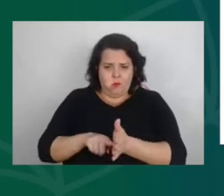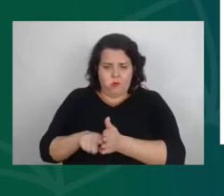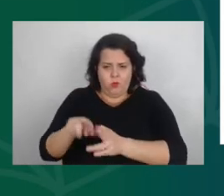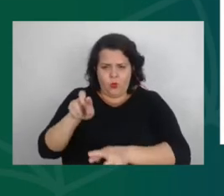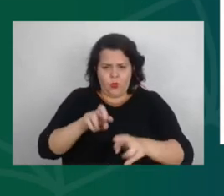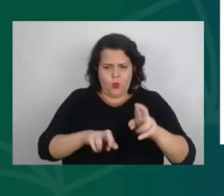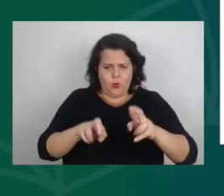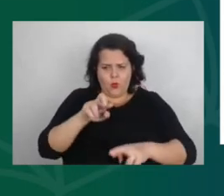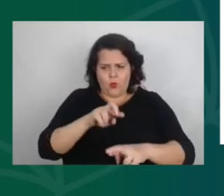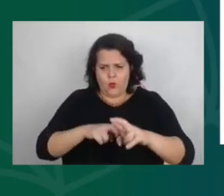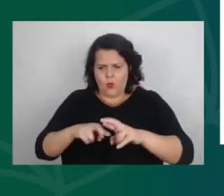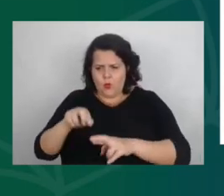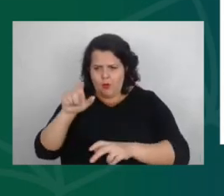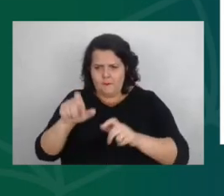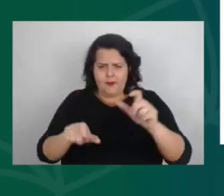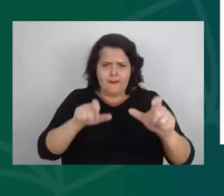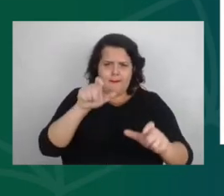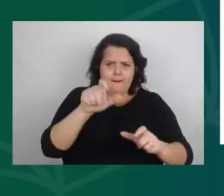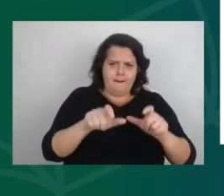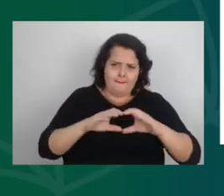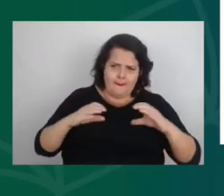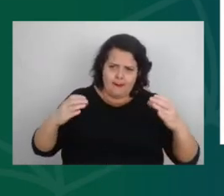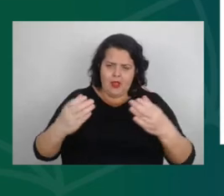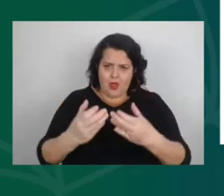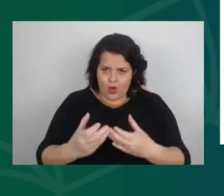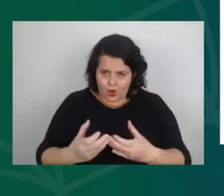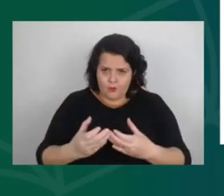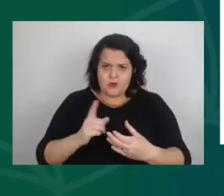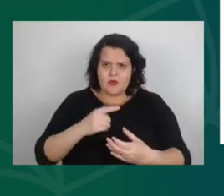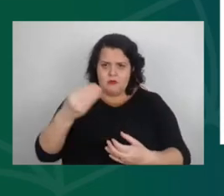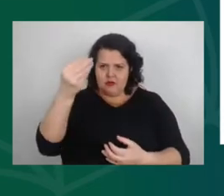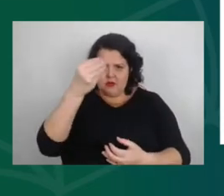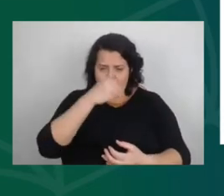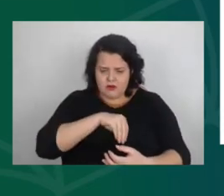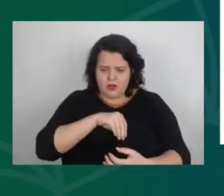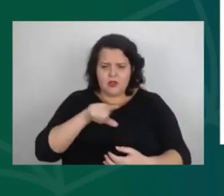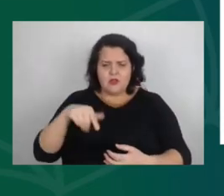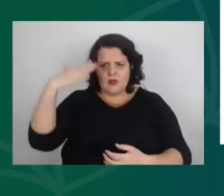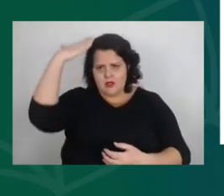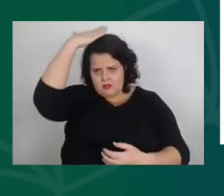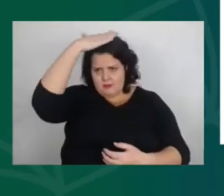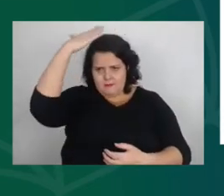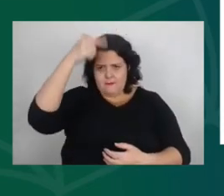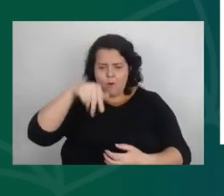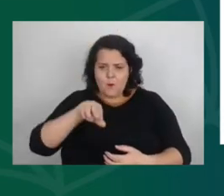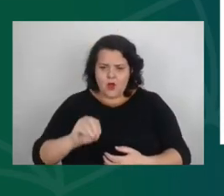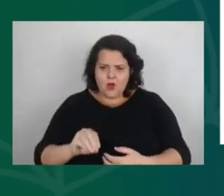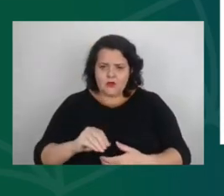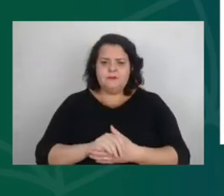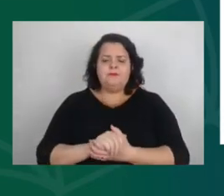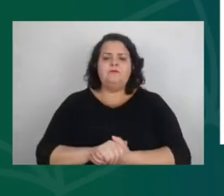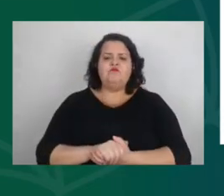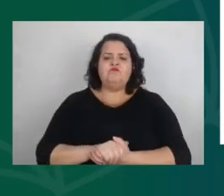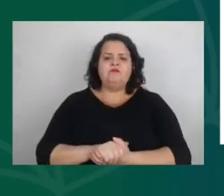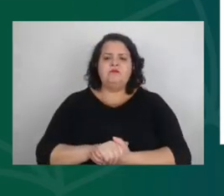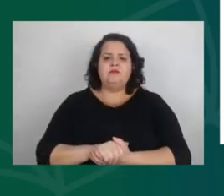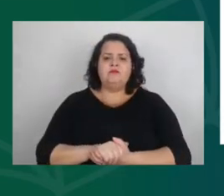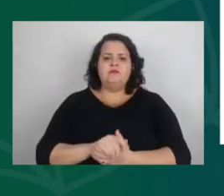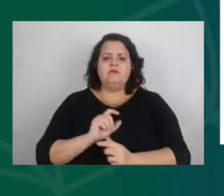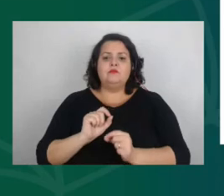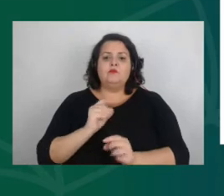esses moradores dessa comunidade de vulnerabilidade, né, doméstico 70, percebemos que na